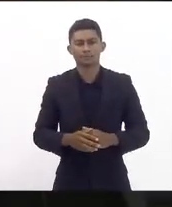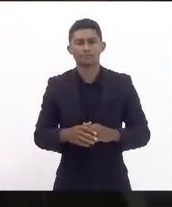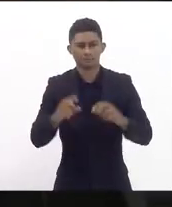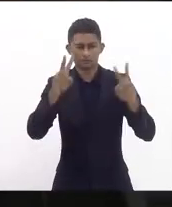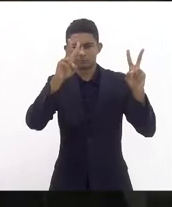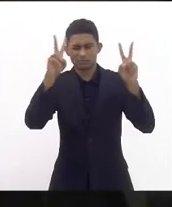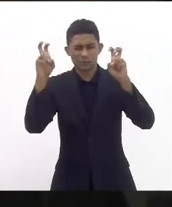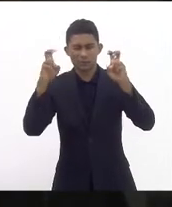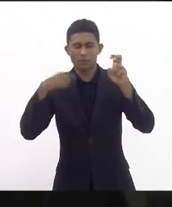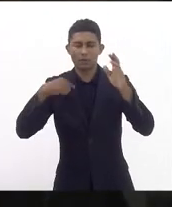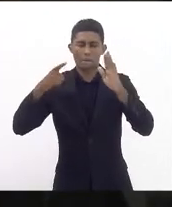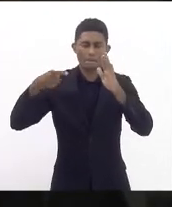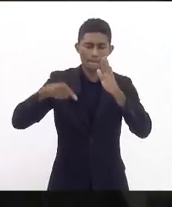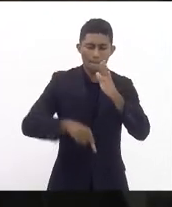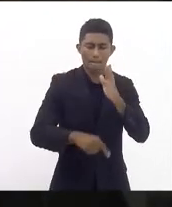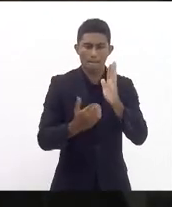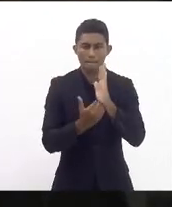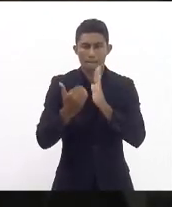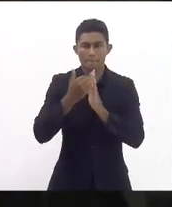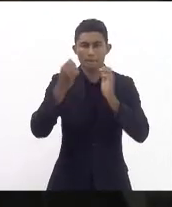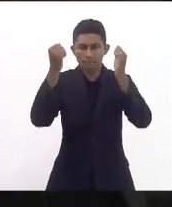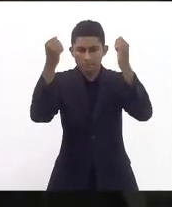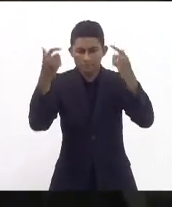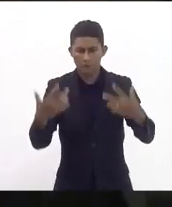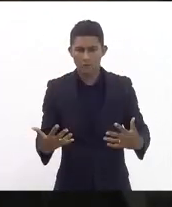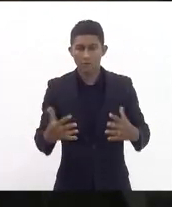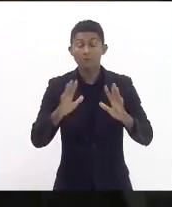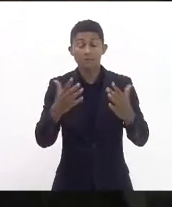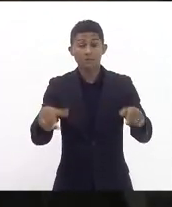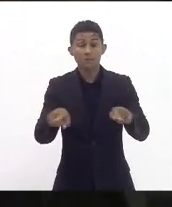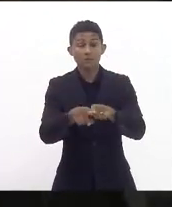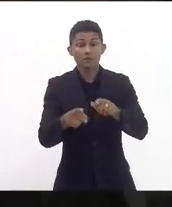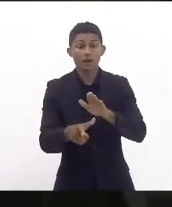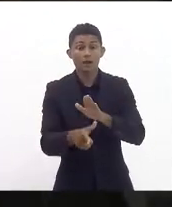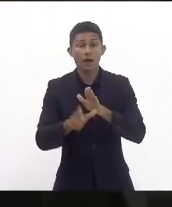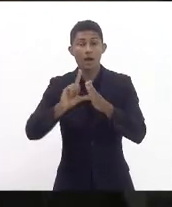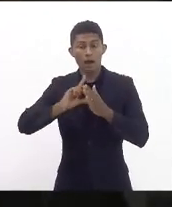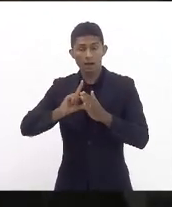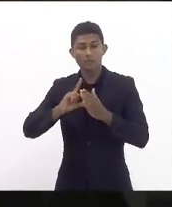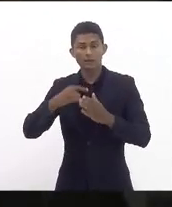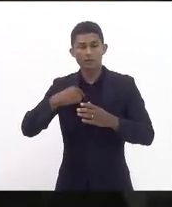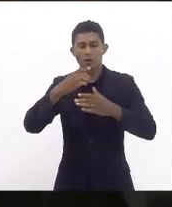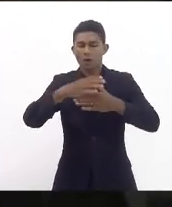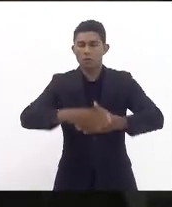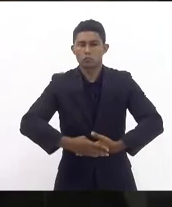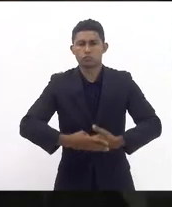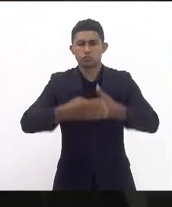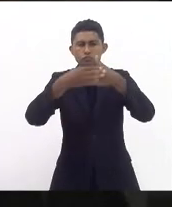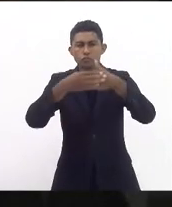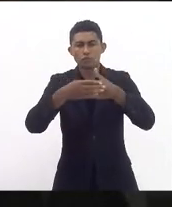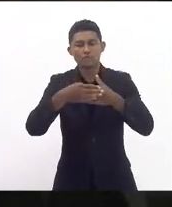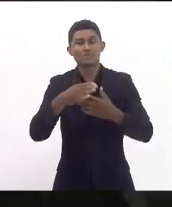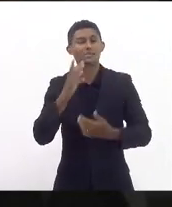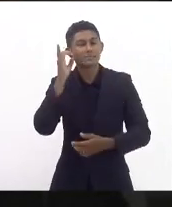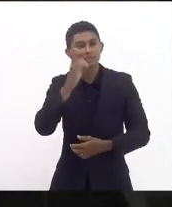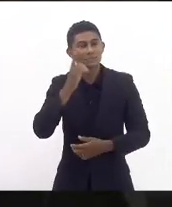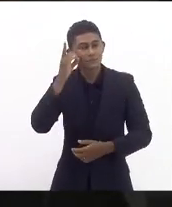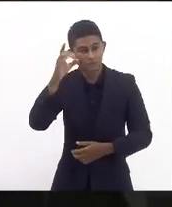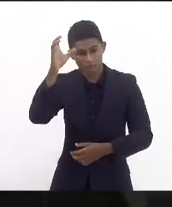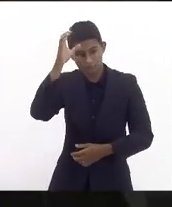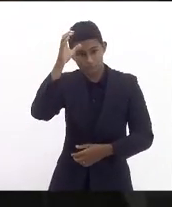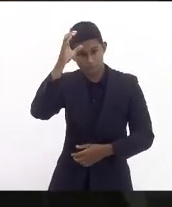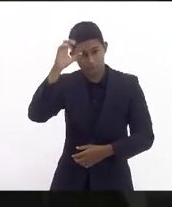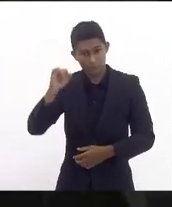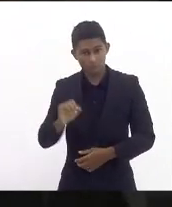assunto eu queria também complementar presentes aqui a deputada tia Ju